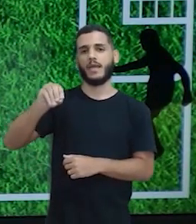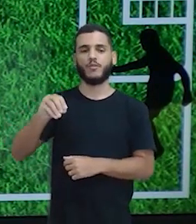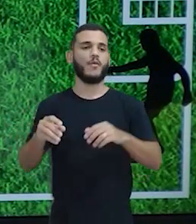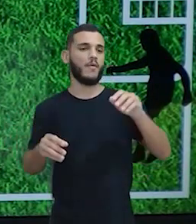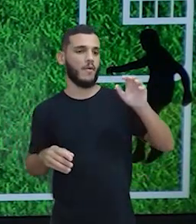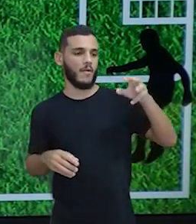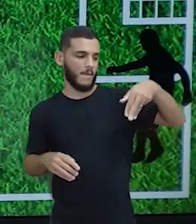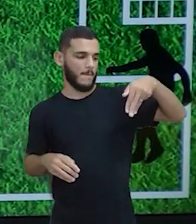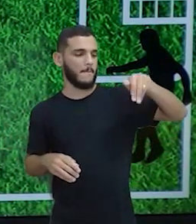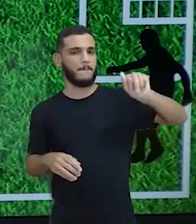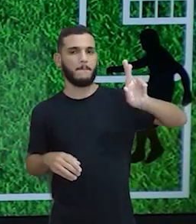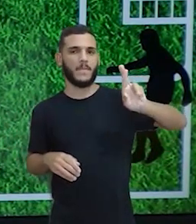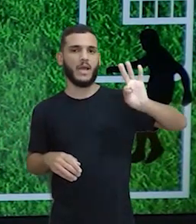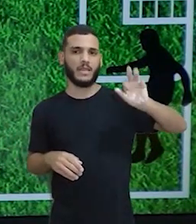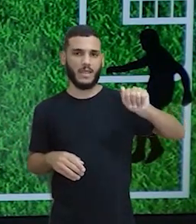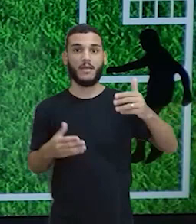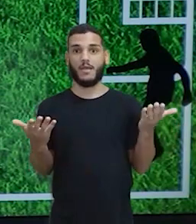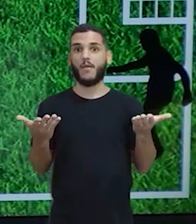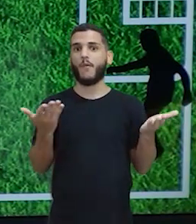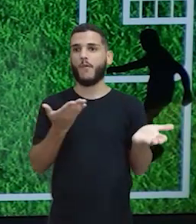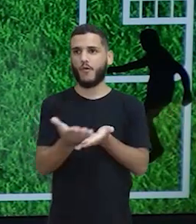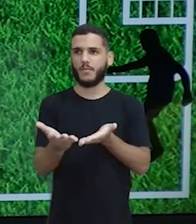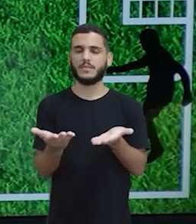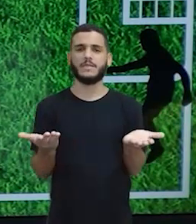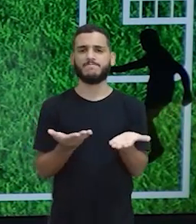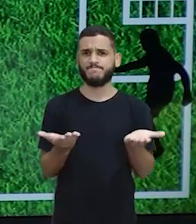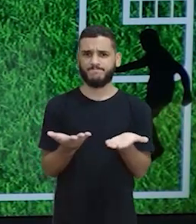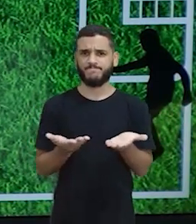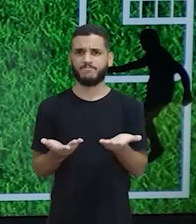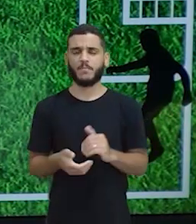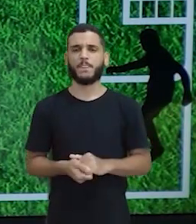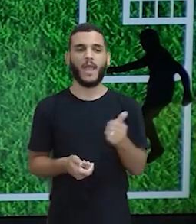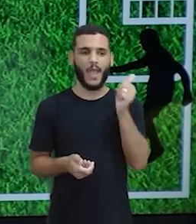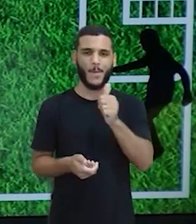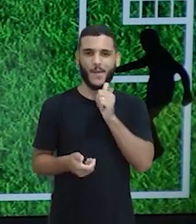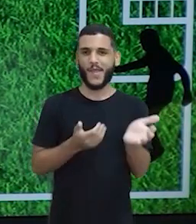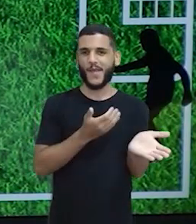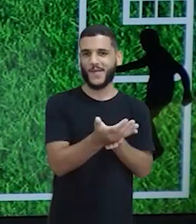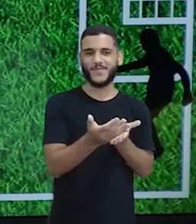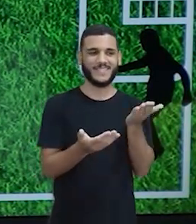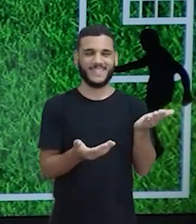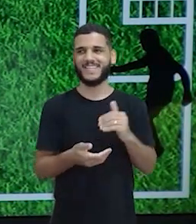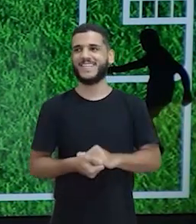isso E aí a gente vai começar começar vou deixar as damas começarem